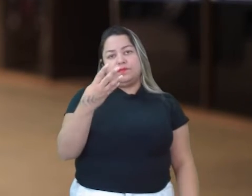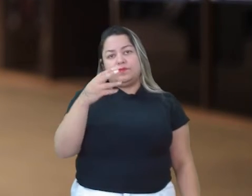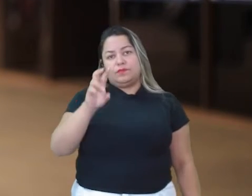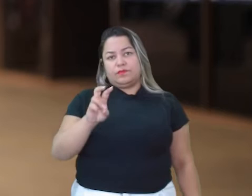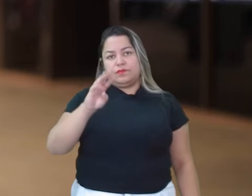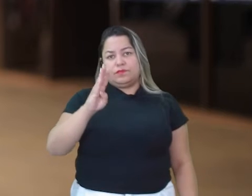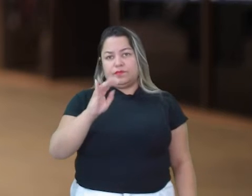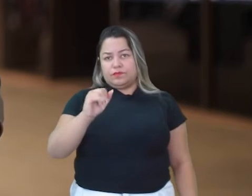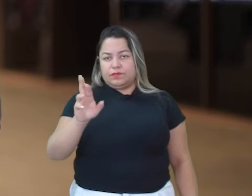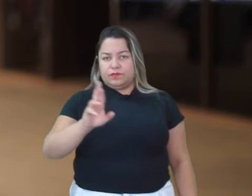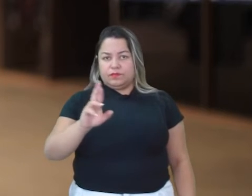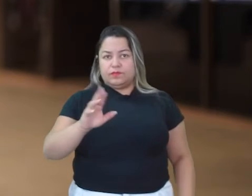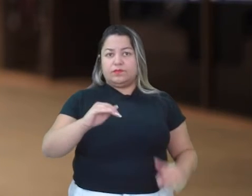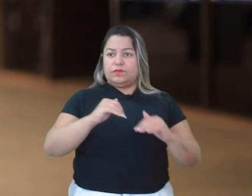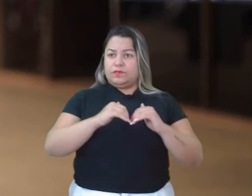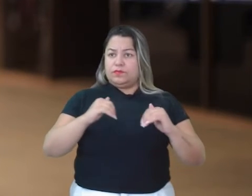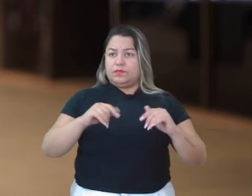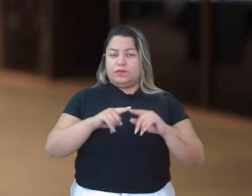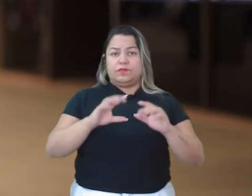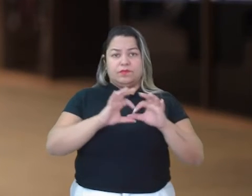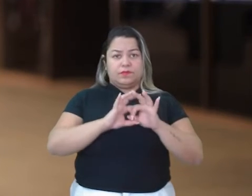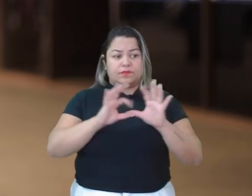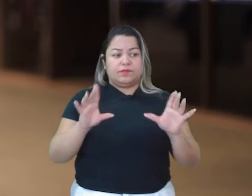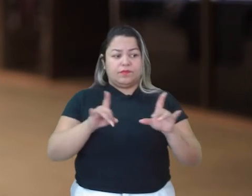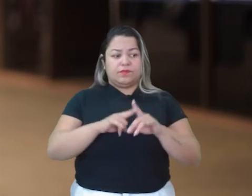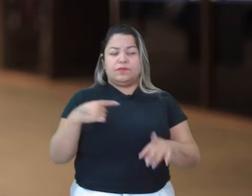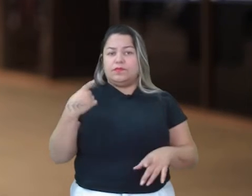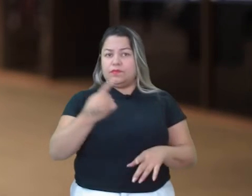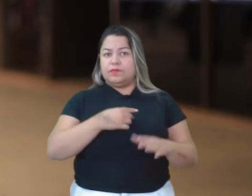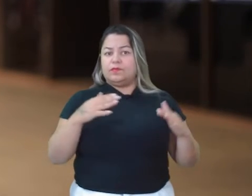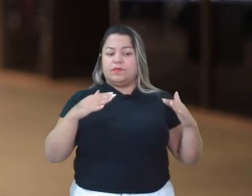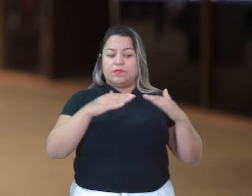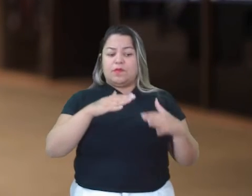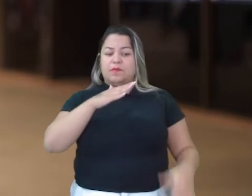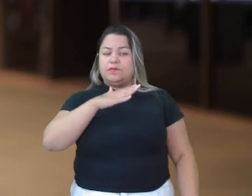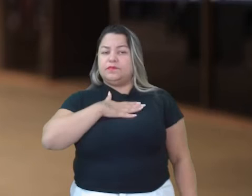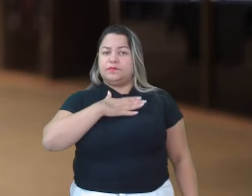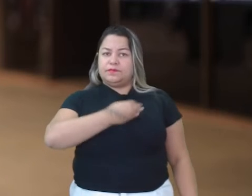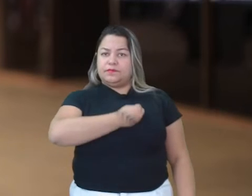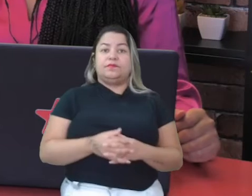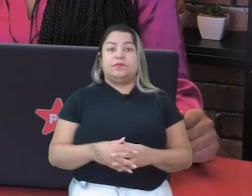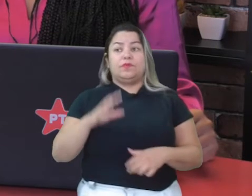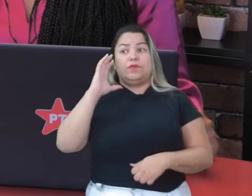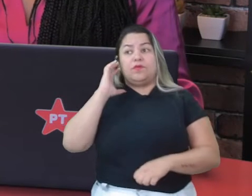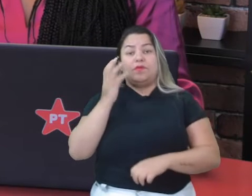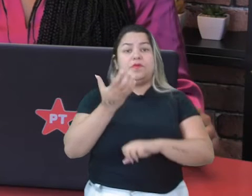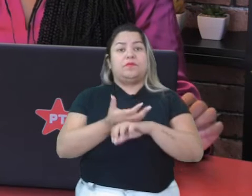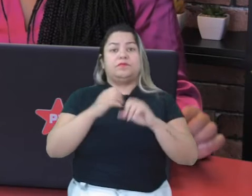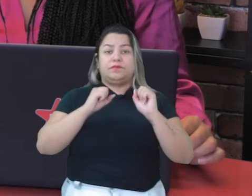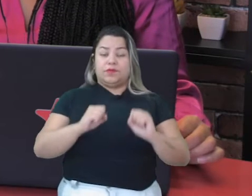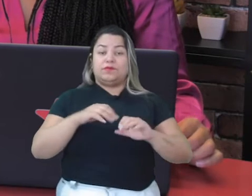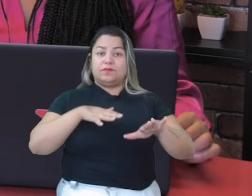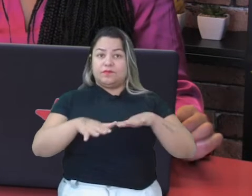345 bilhões, ou seja, a metade, serão disponibilizados para novas moradias do Minha Casa Minha Vida. E o